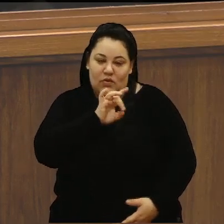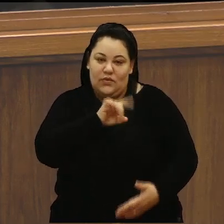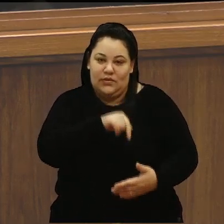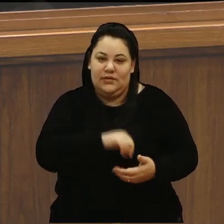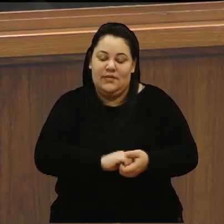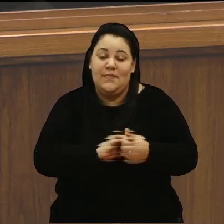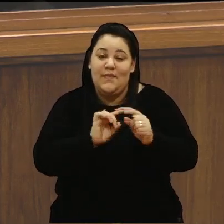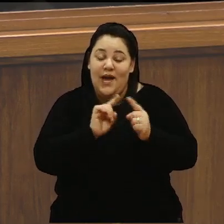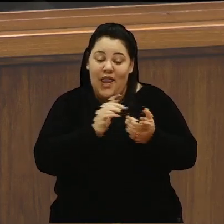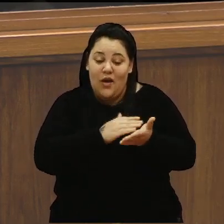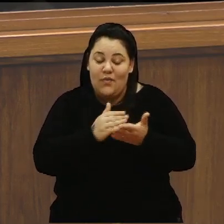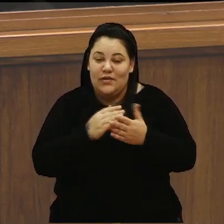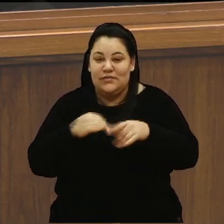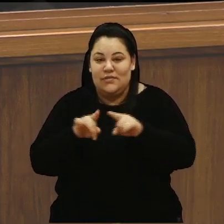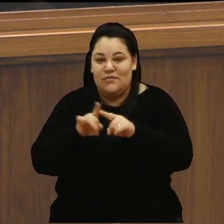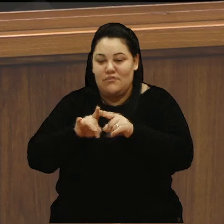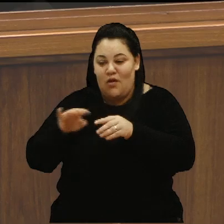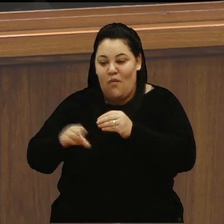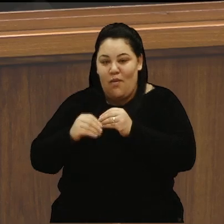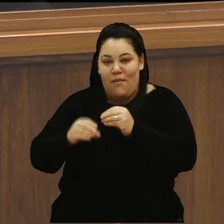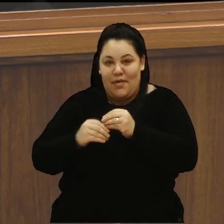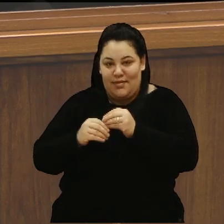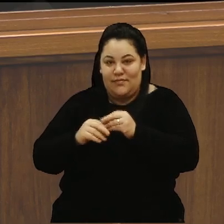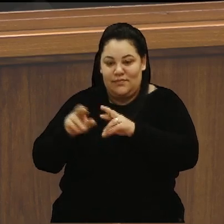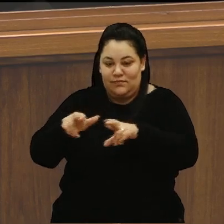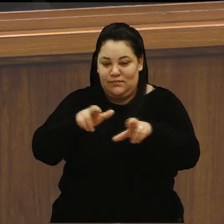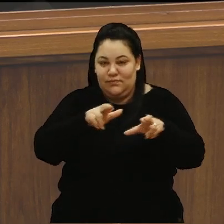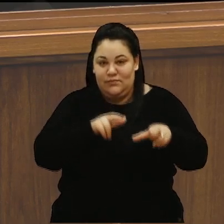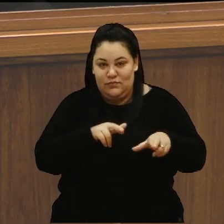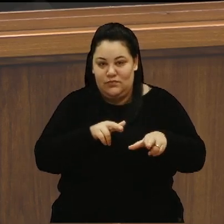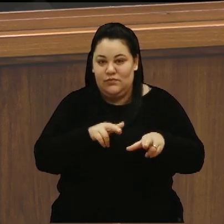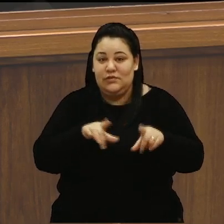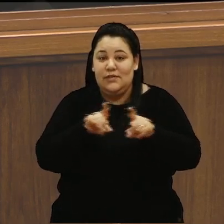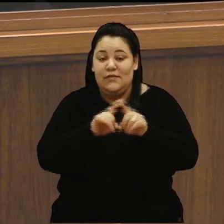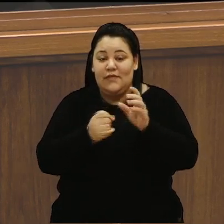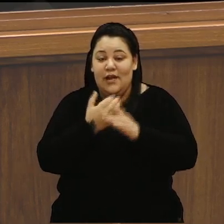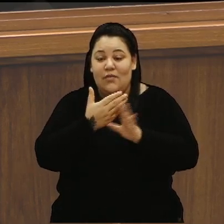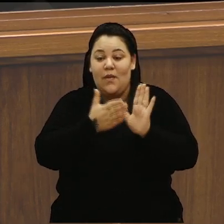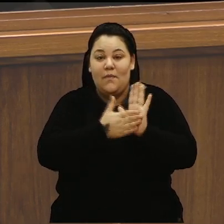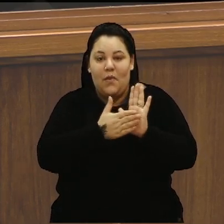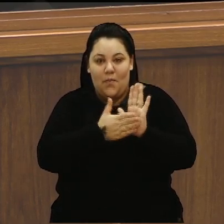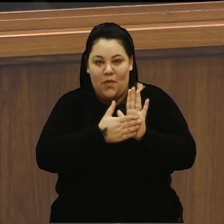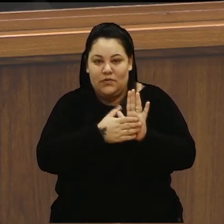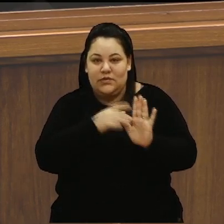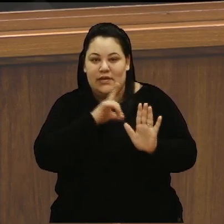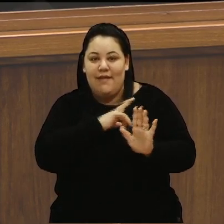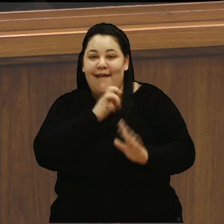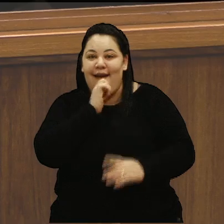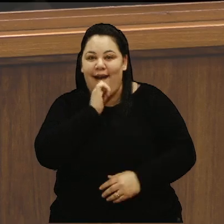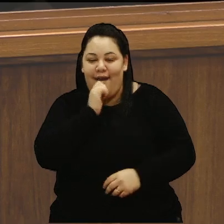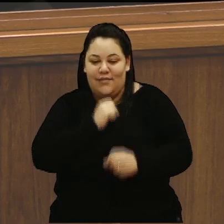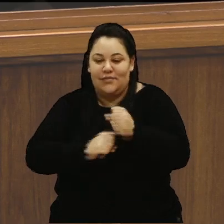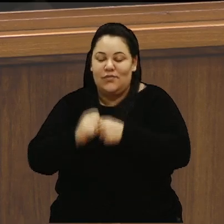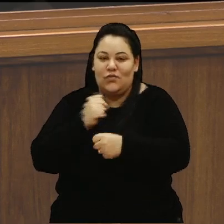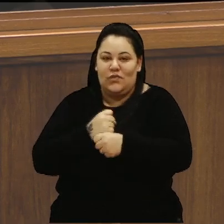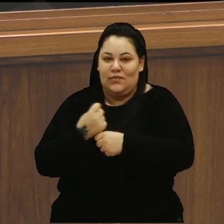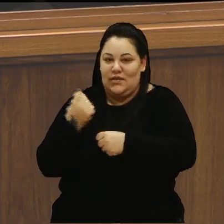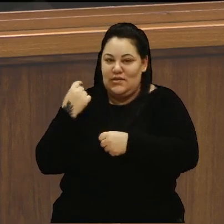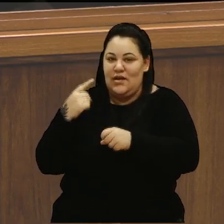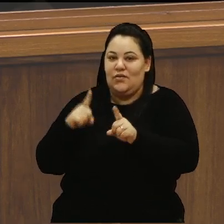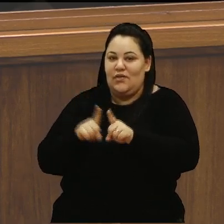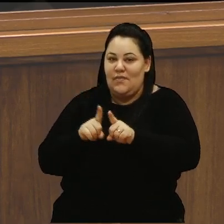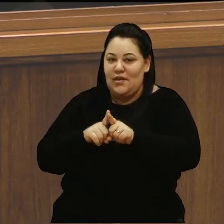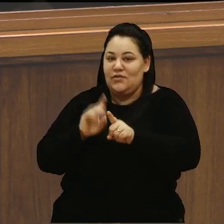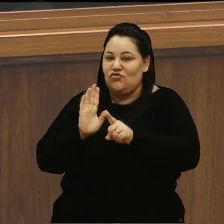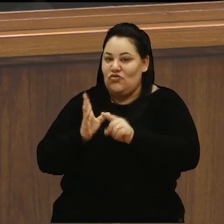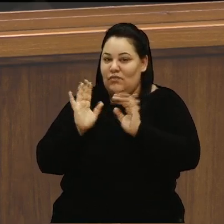ela vem oriunda da conferência regional. Foi uma proposta que saiu na conferência ainda no ano passado e que, pelas